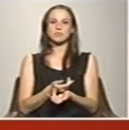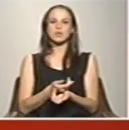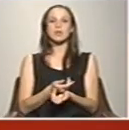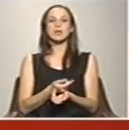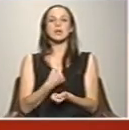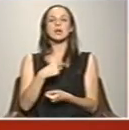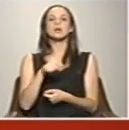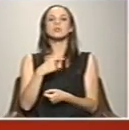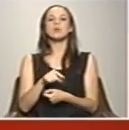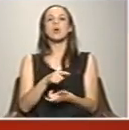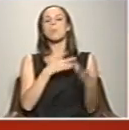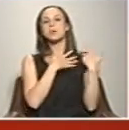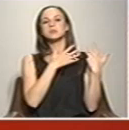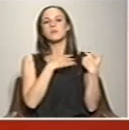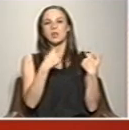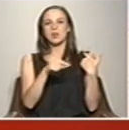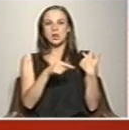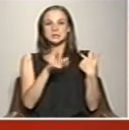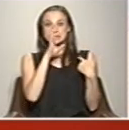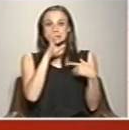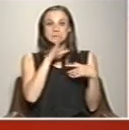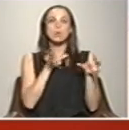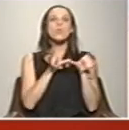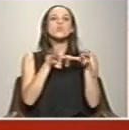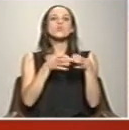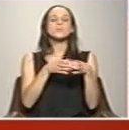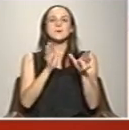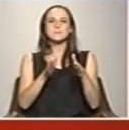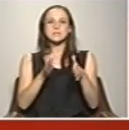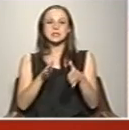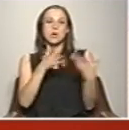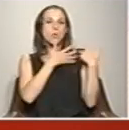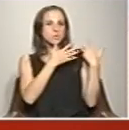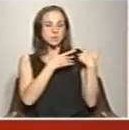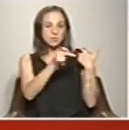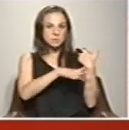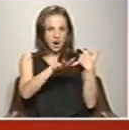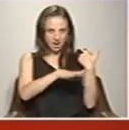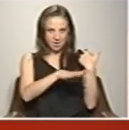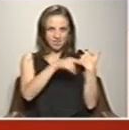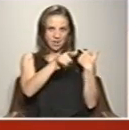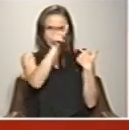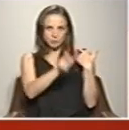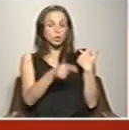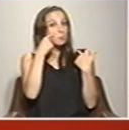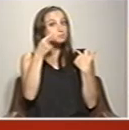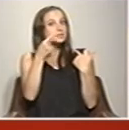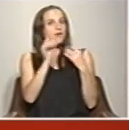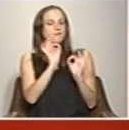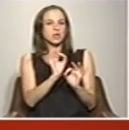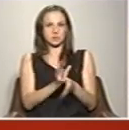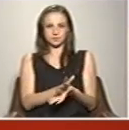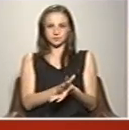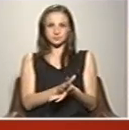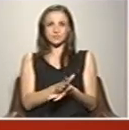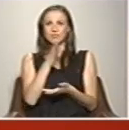os mentores estiverem lá, se os grupos tiverem necessidade de recorrer a um determinado mentor de uma determinada área, têm lá alguma pessoa especializada na área. Caso contrário,